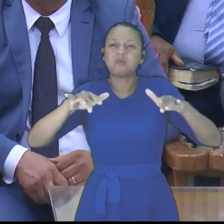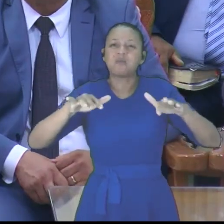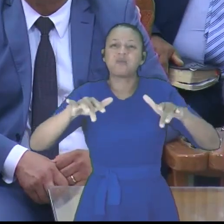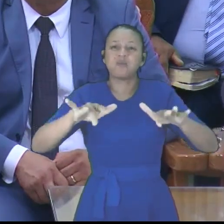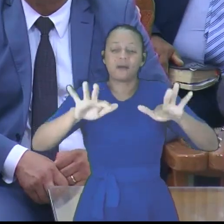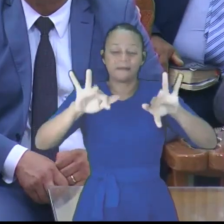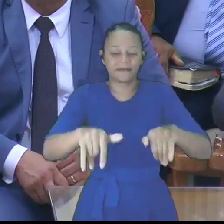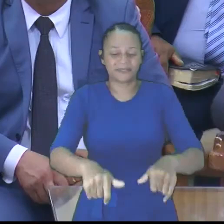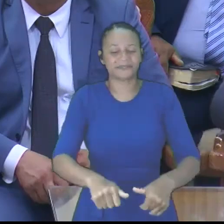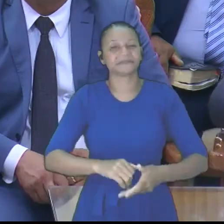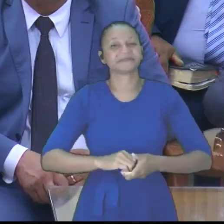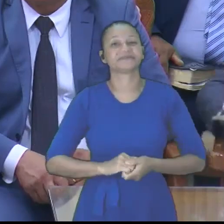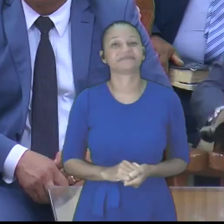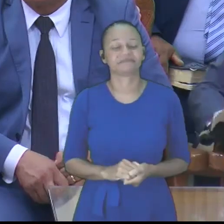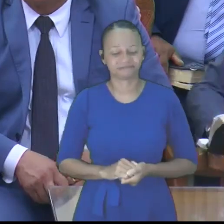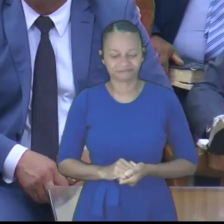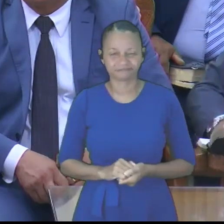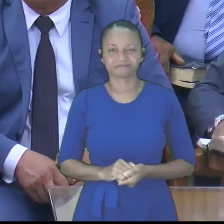para o final.